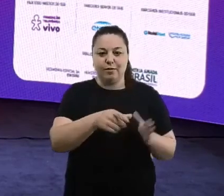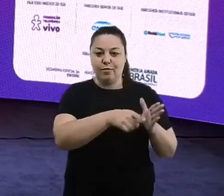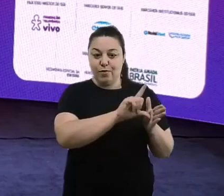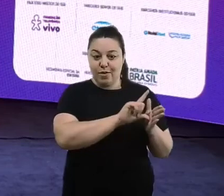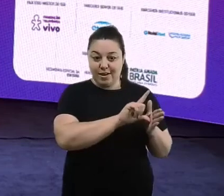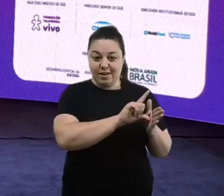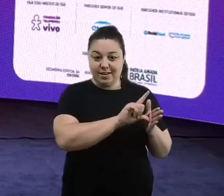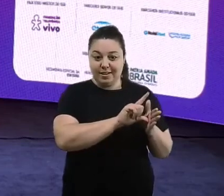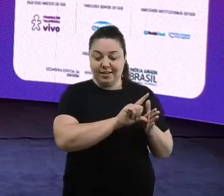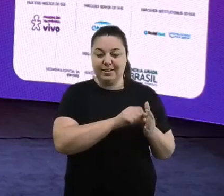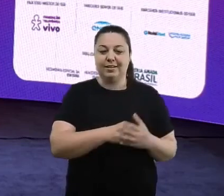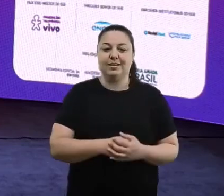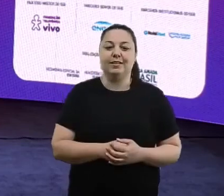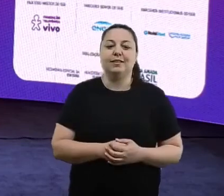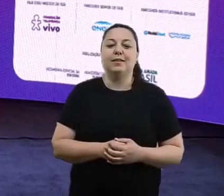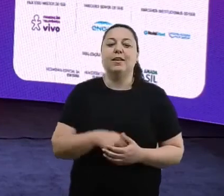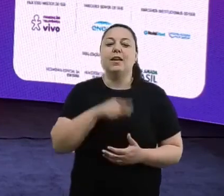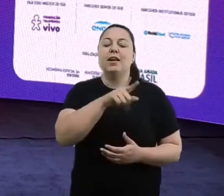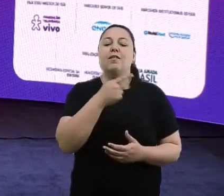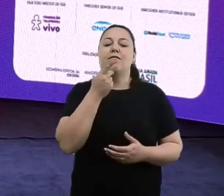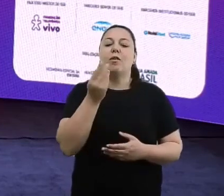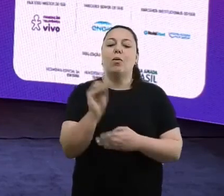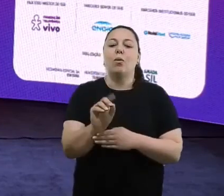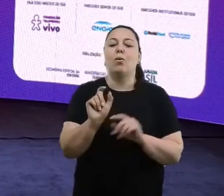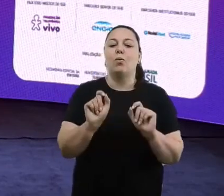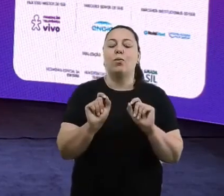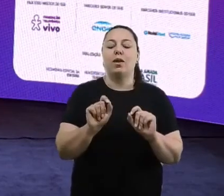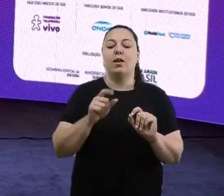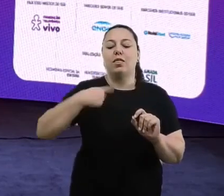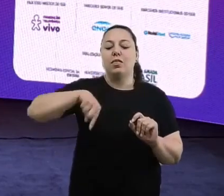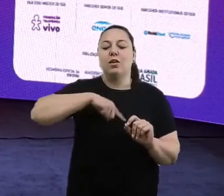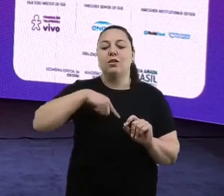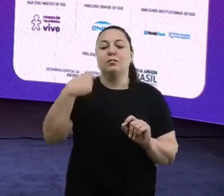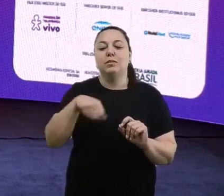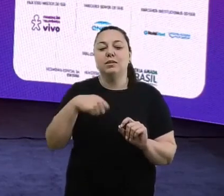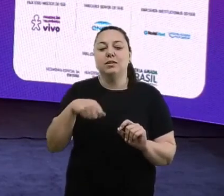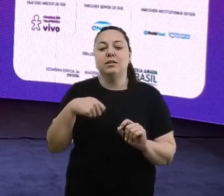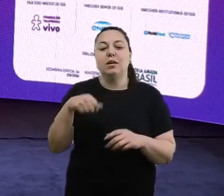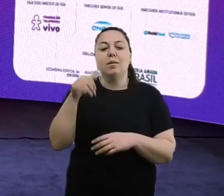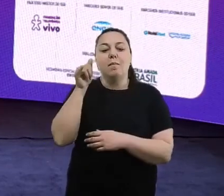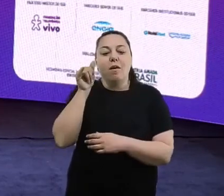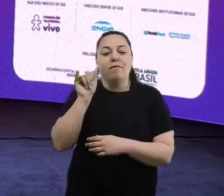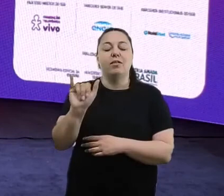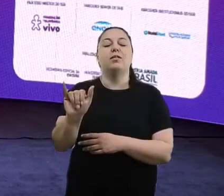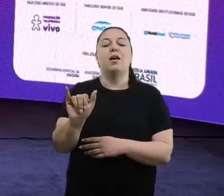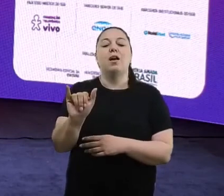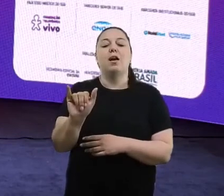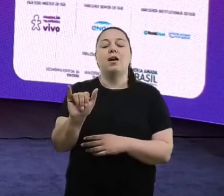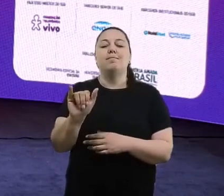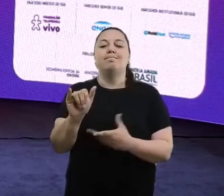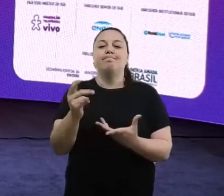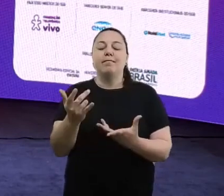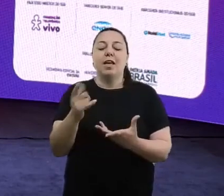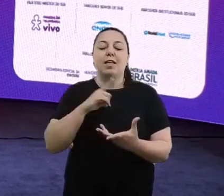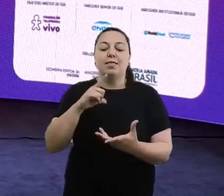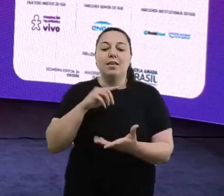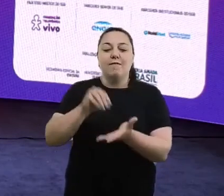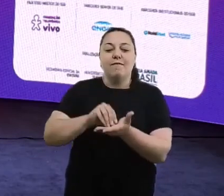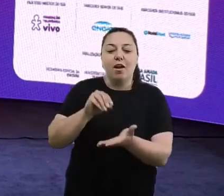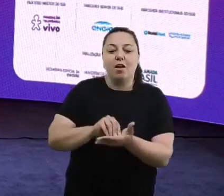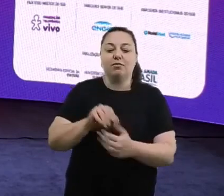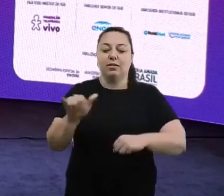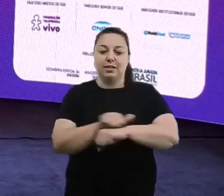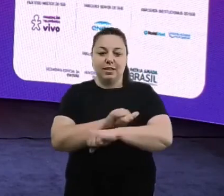precisa evitar um brejo de dados. E ele colocou assim, a falta de estratégia dos negócios